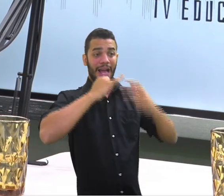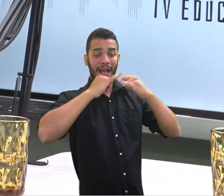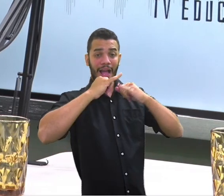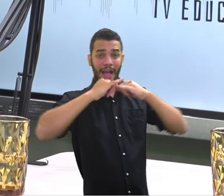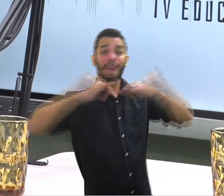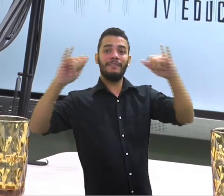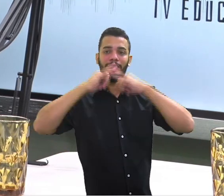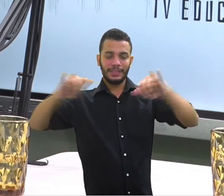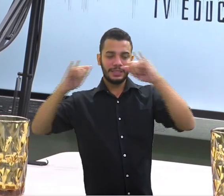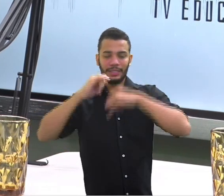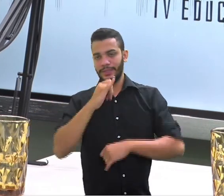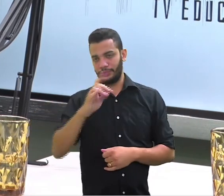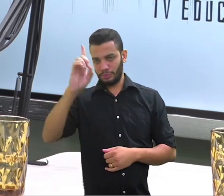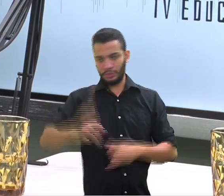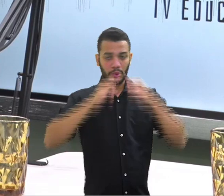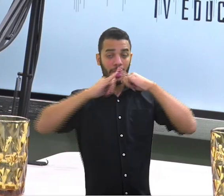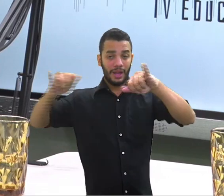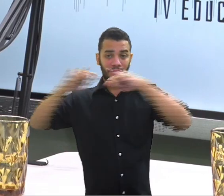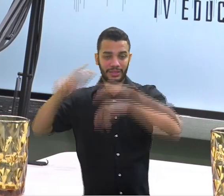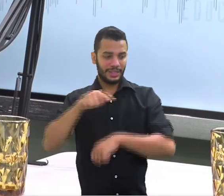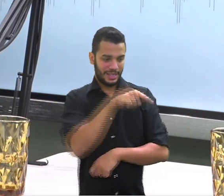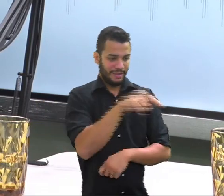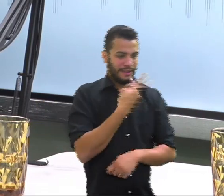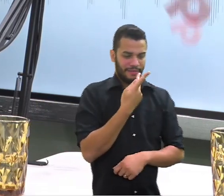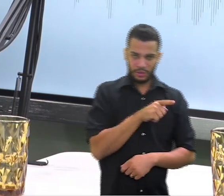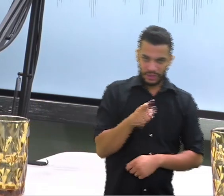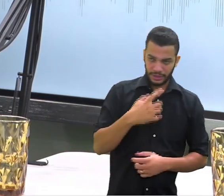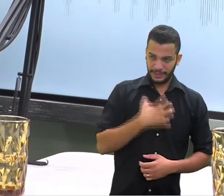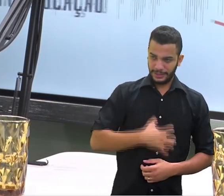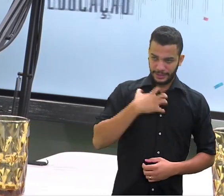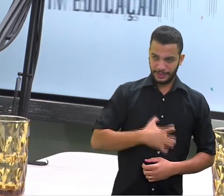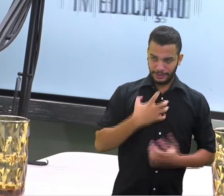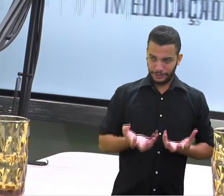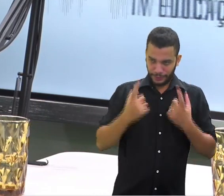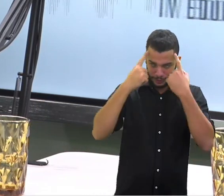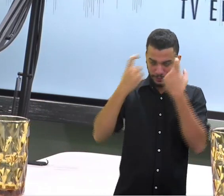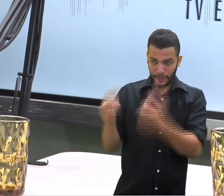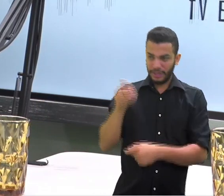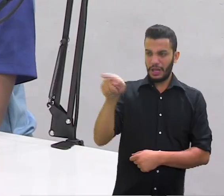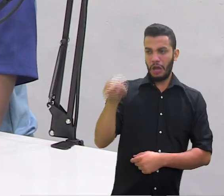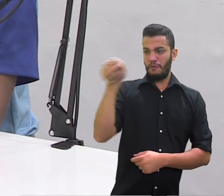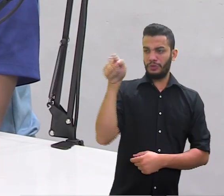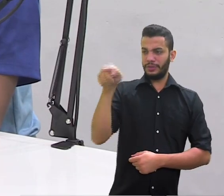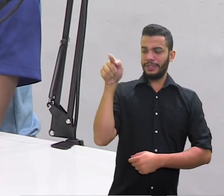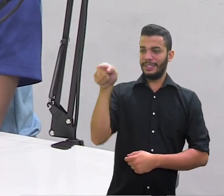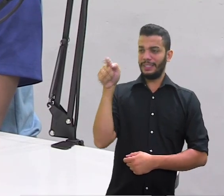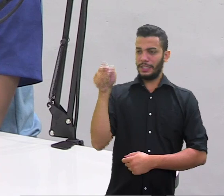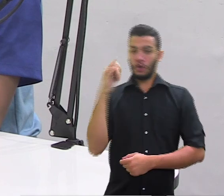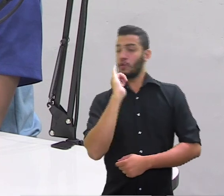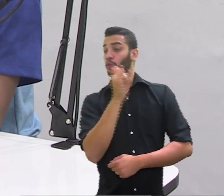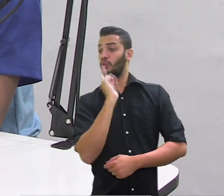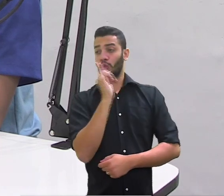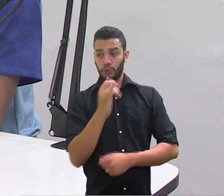do aluno ressarcir. Até por dificuldade de responsabilizar quem cometeu o ato. Então, eu trabalhar mesmo, como a